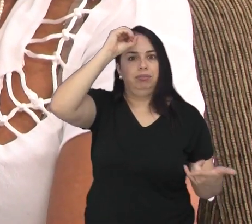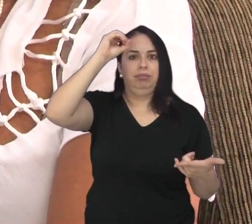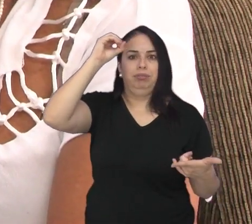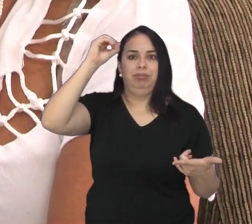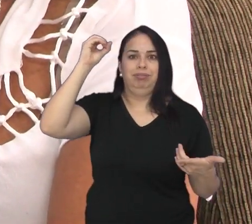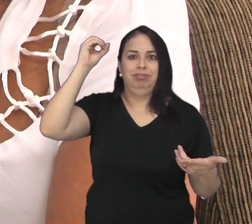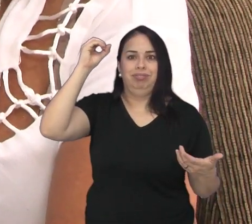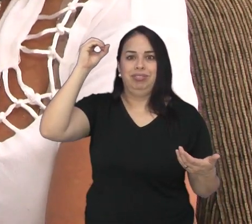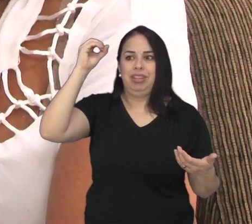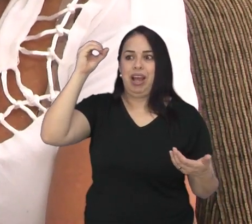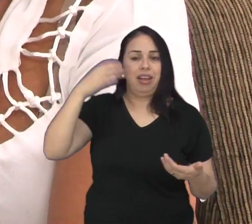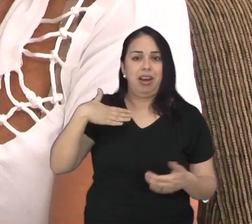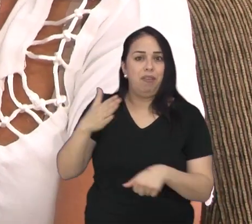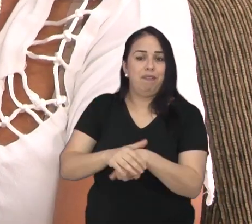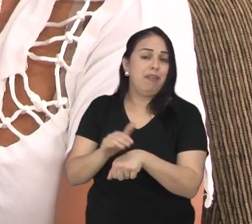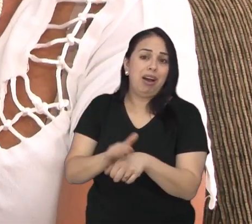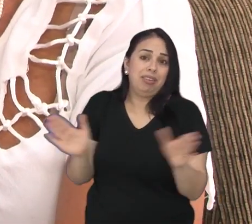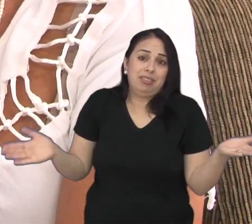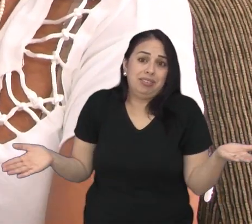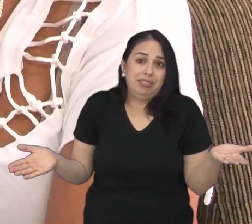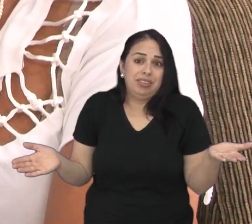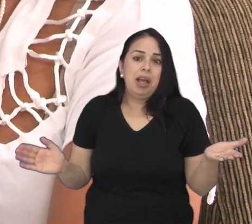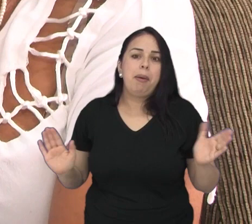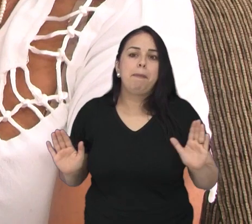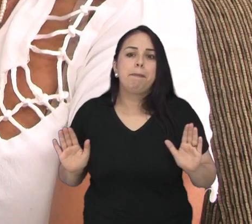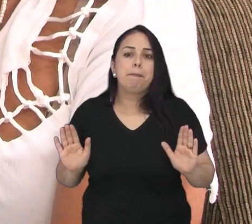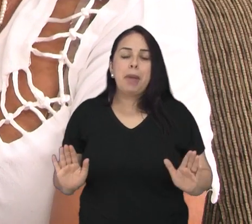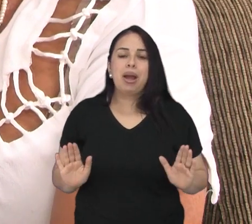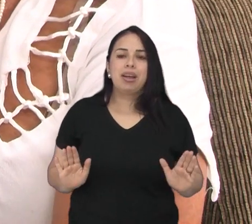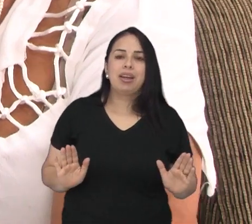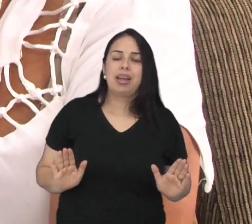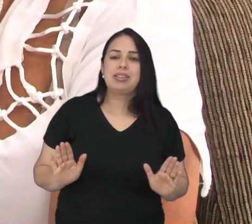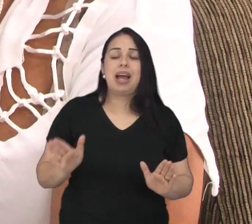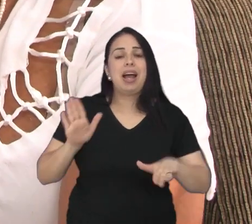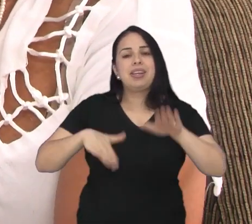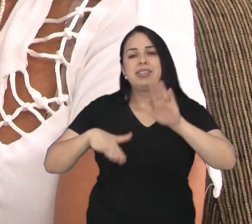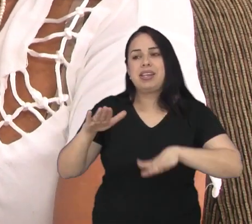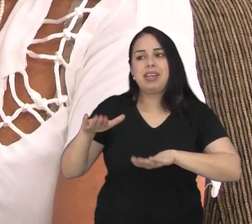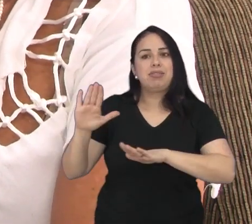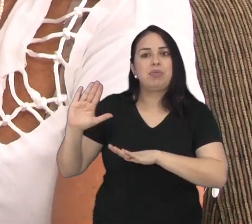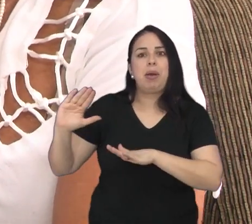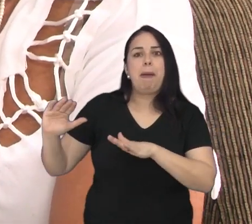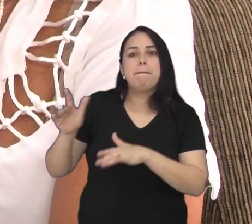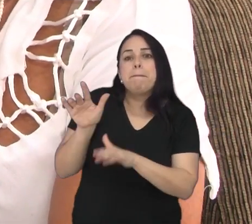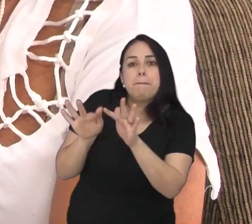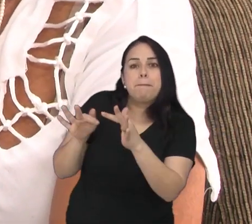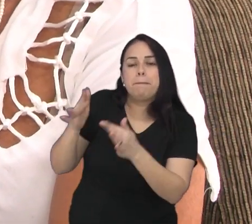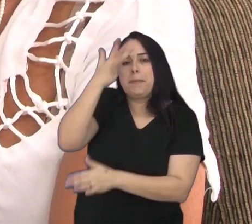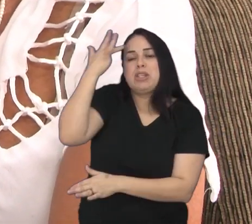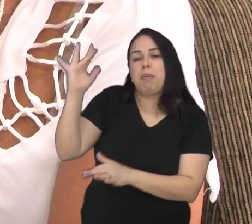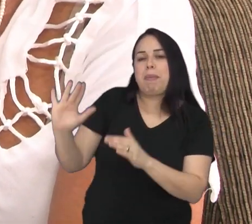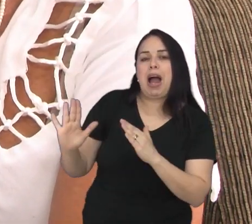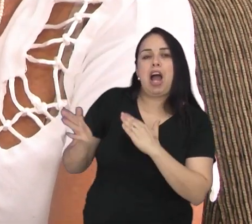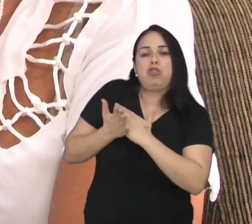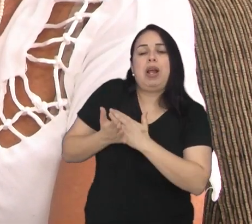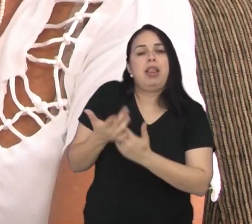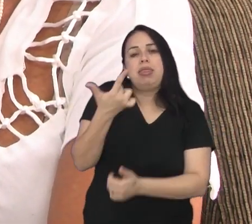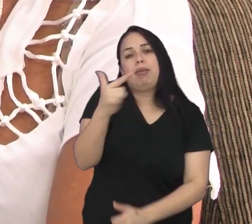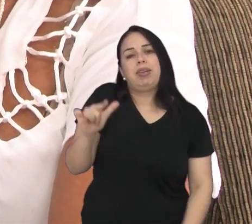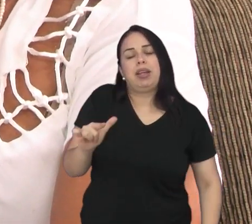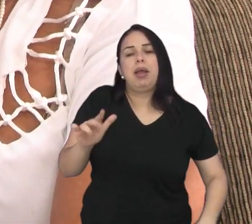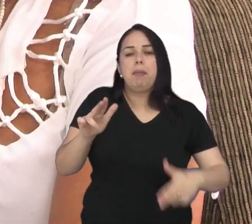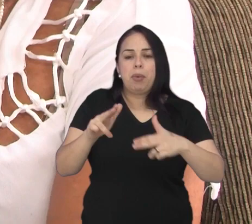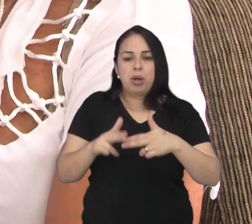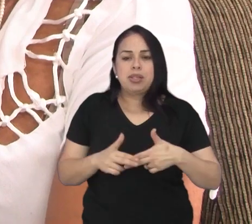nenhuma, ela não bota a mão, né? E nem sempre tem alguém para dar um suporte, né? Então acho